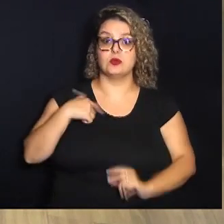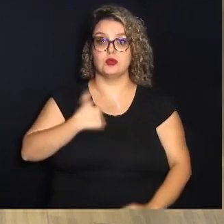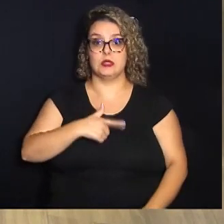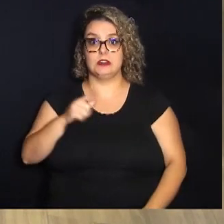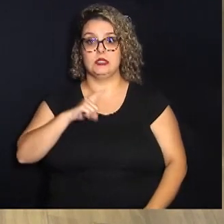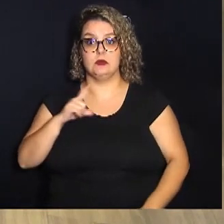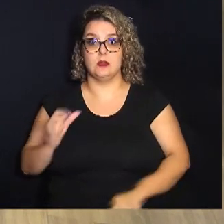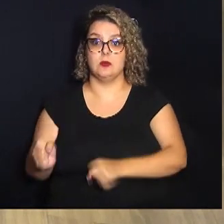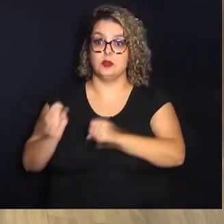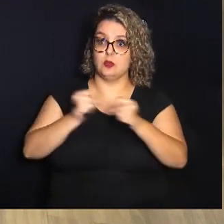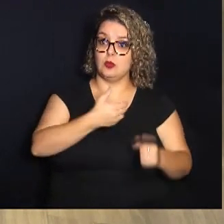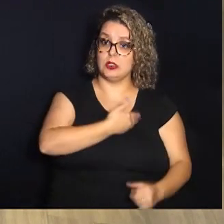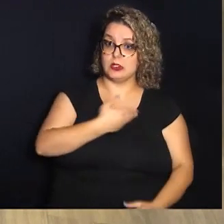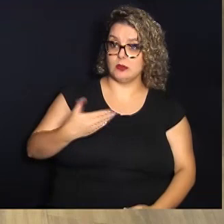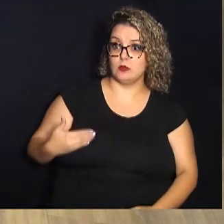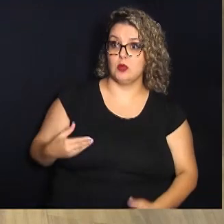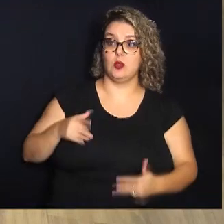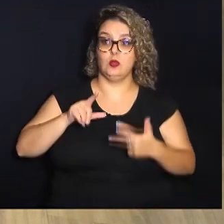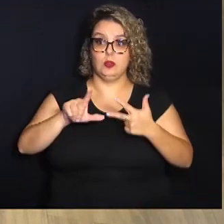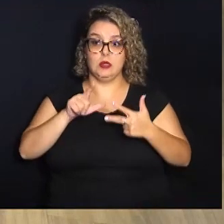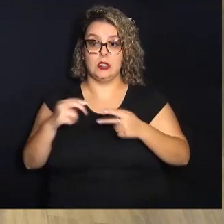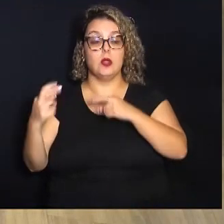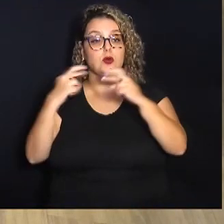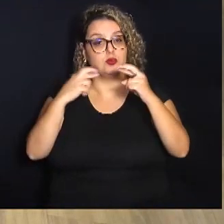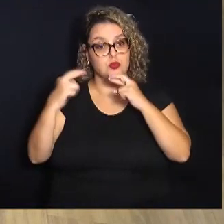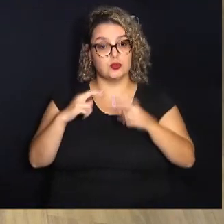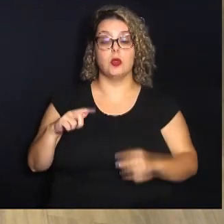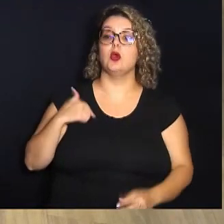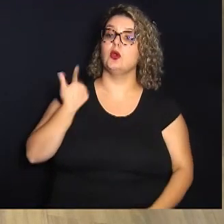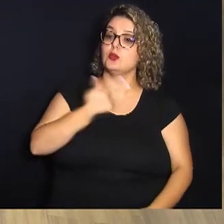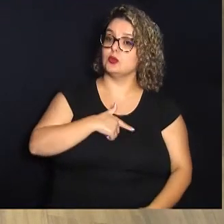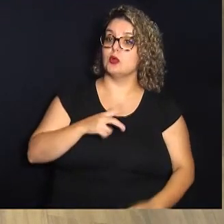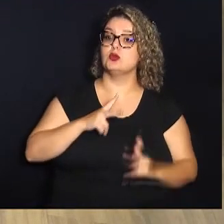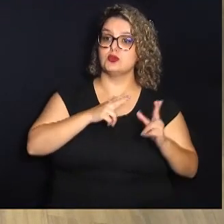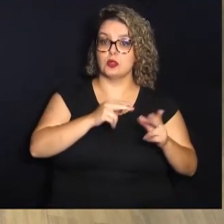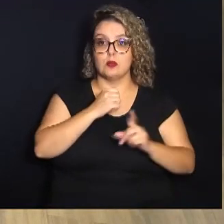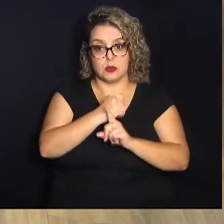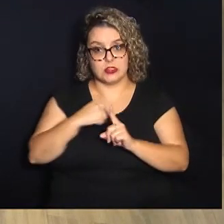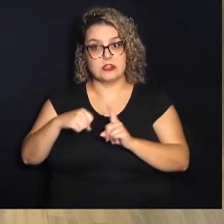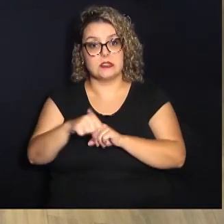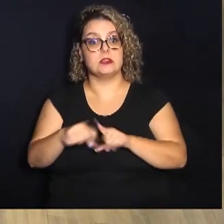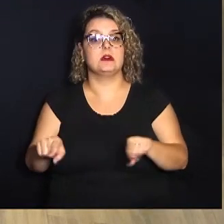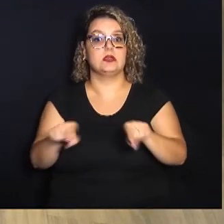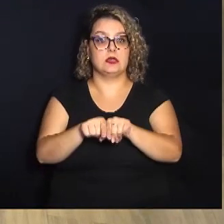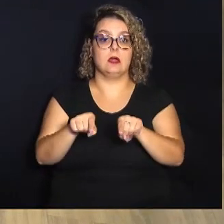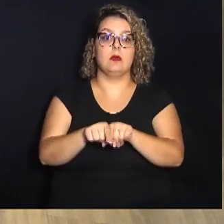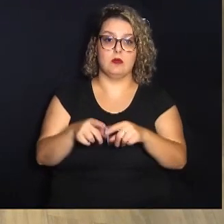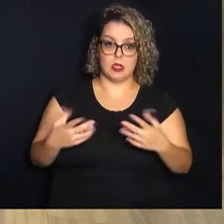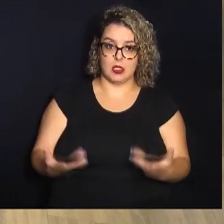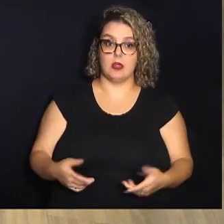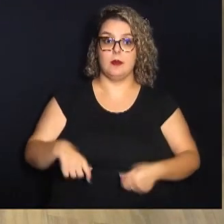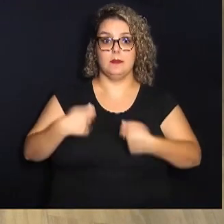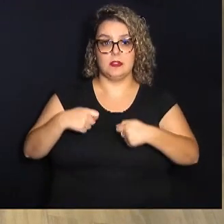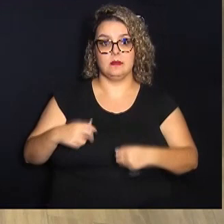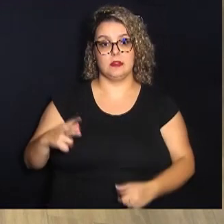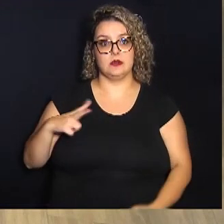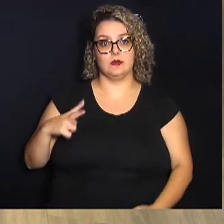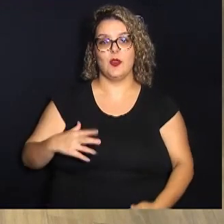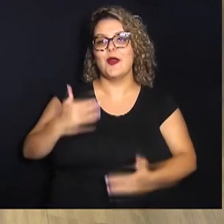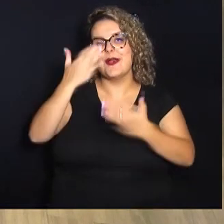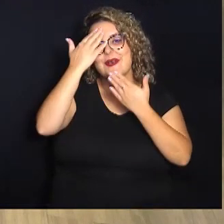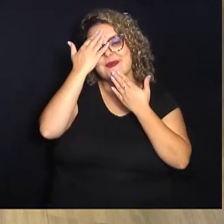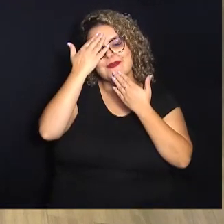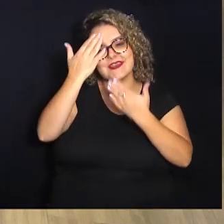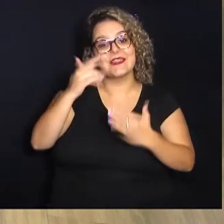poder público, o legislativo de fiscalizar, e nós, como sociedade, também precisamos fazer a nossa parte. Muito